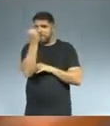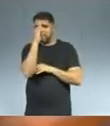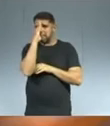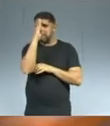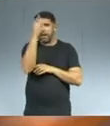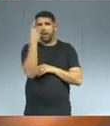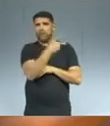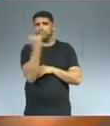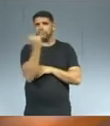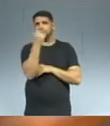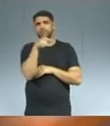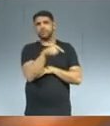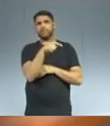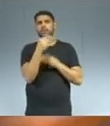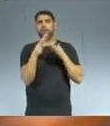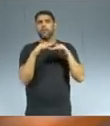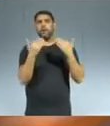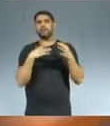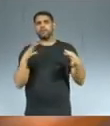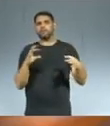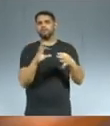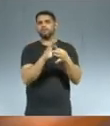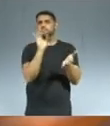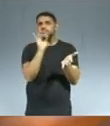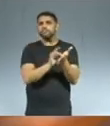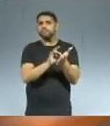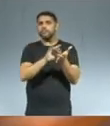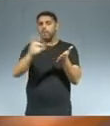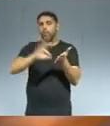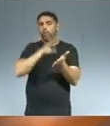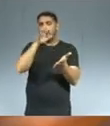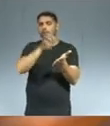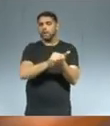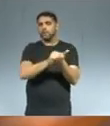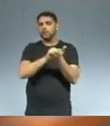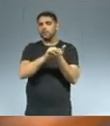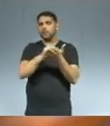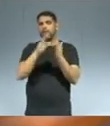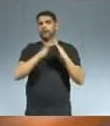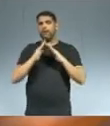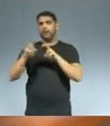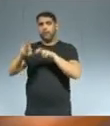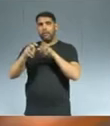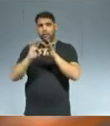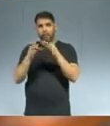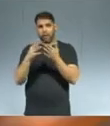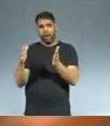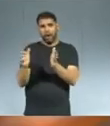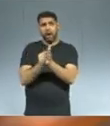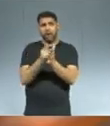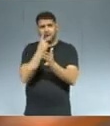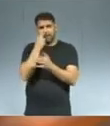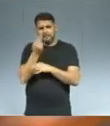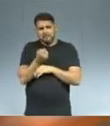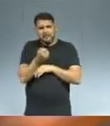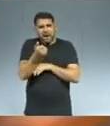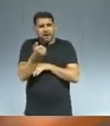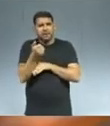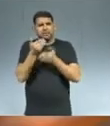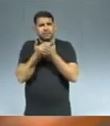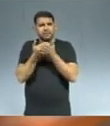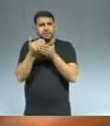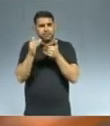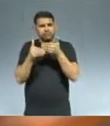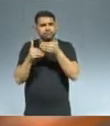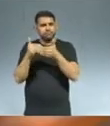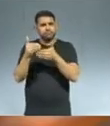passo né E quando a gente é consolidar efetivamente o cadastro ambiental rural na que agora parece né que